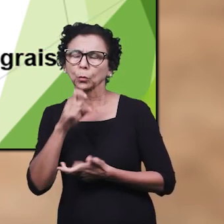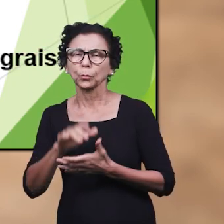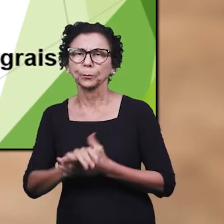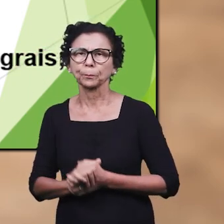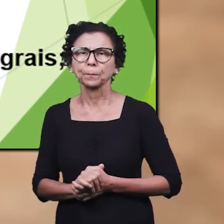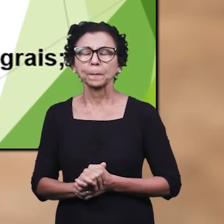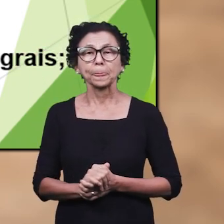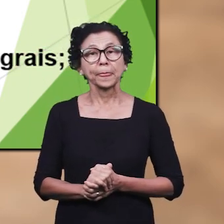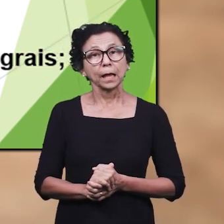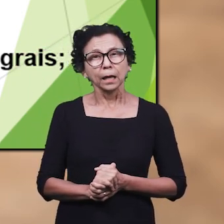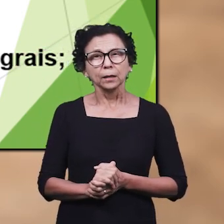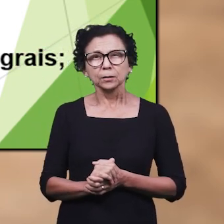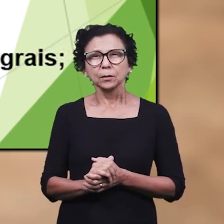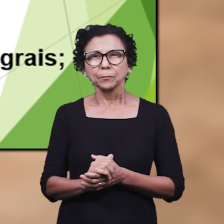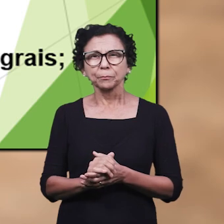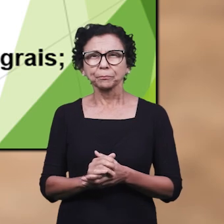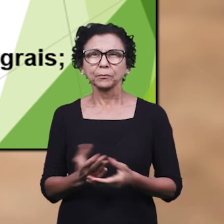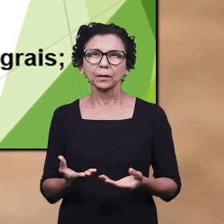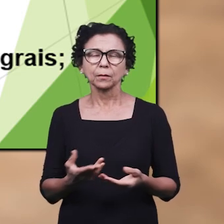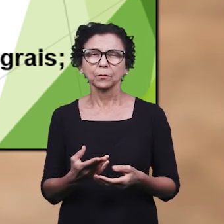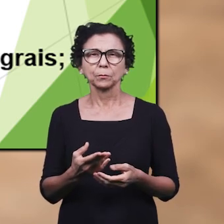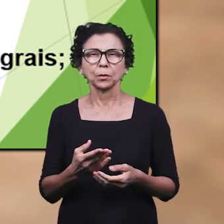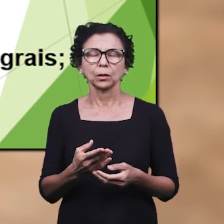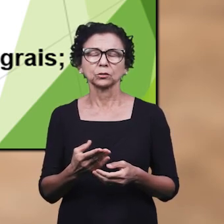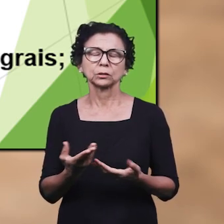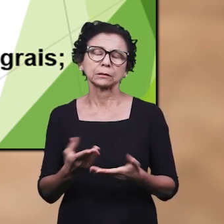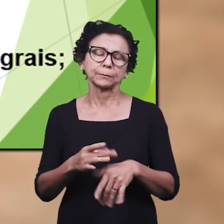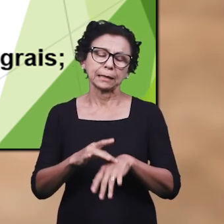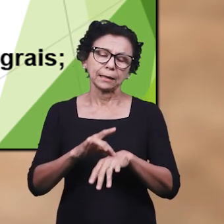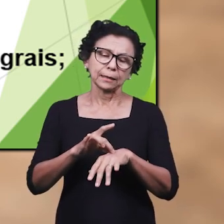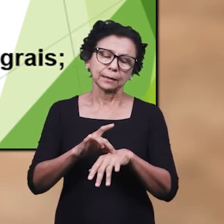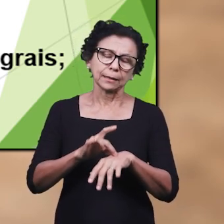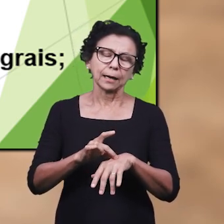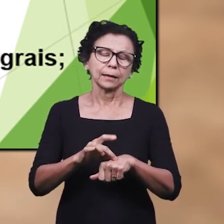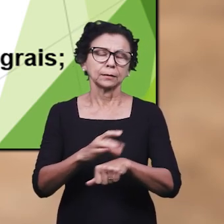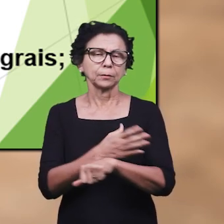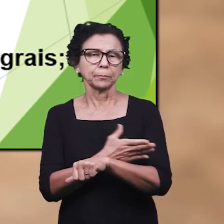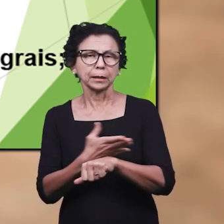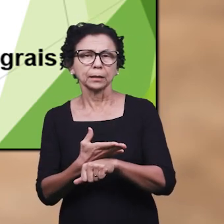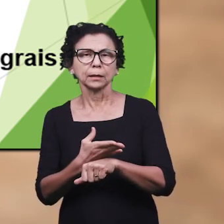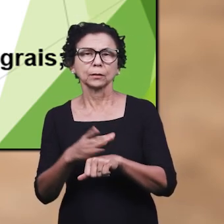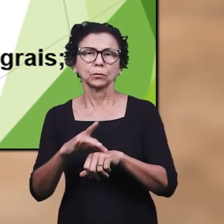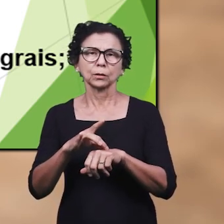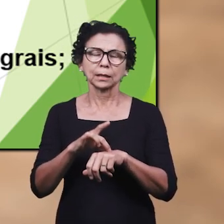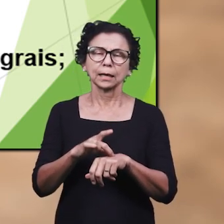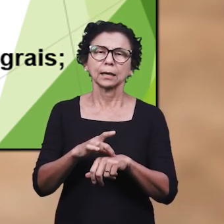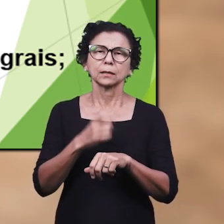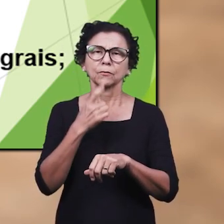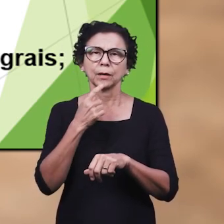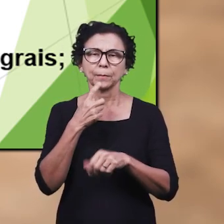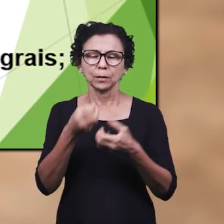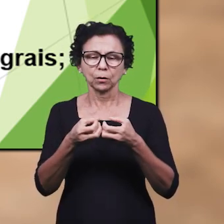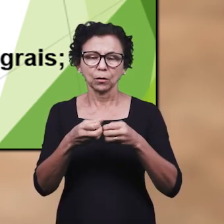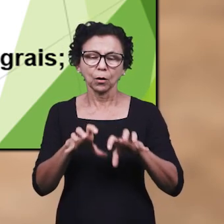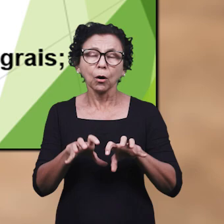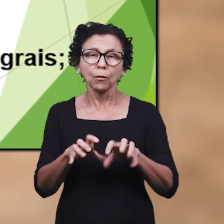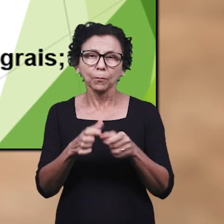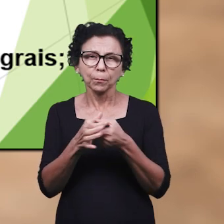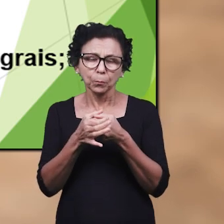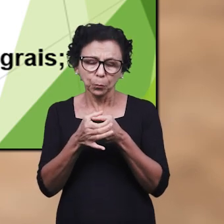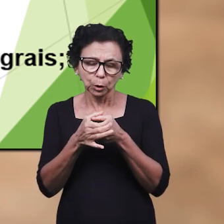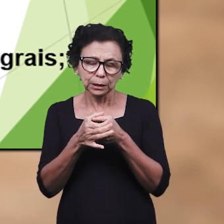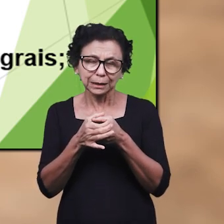pequenas porções de carnes magras, variando, né, entre carne branca, carne vermelha e ovos.